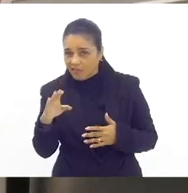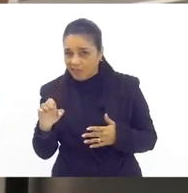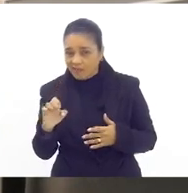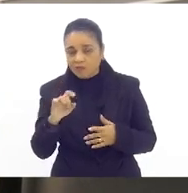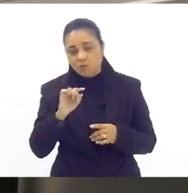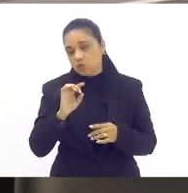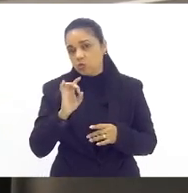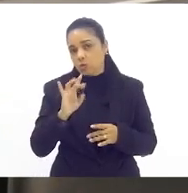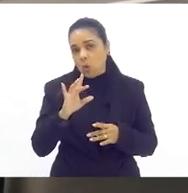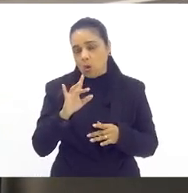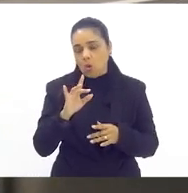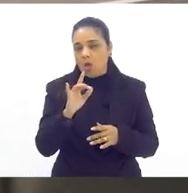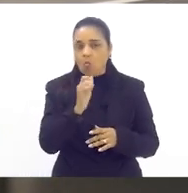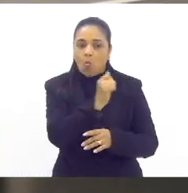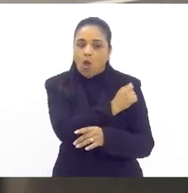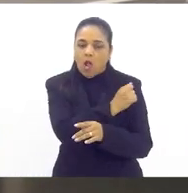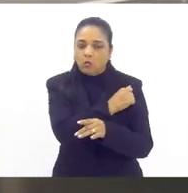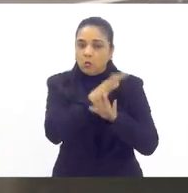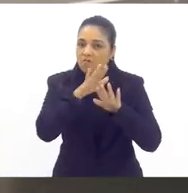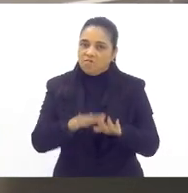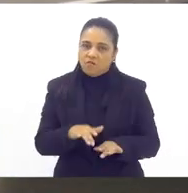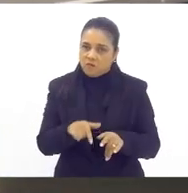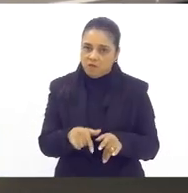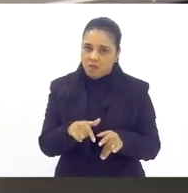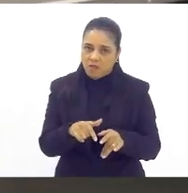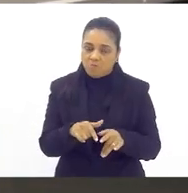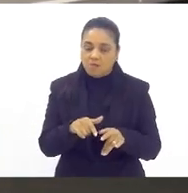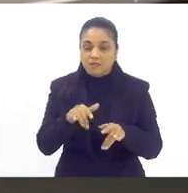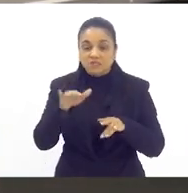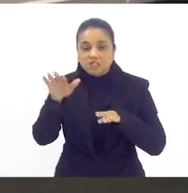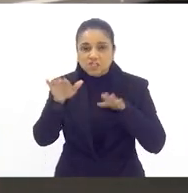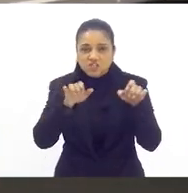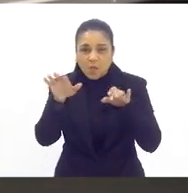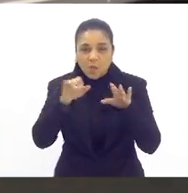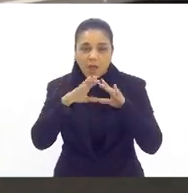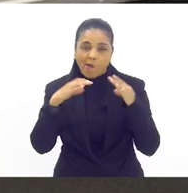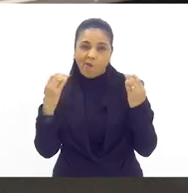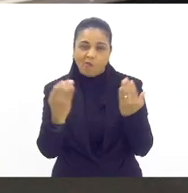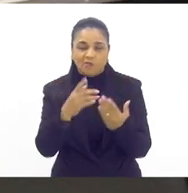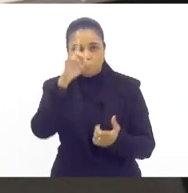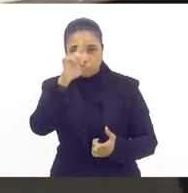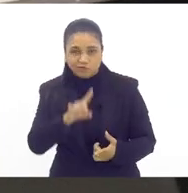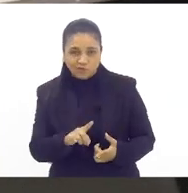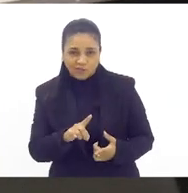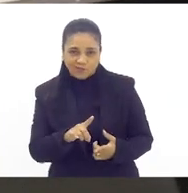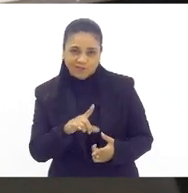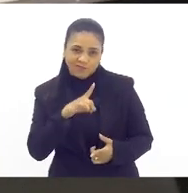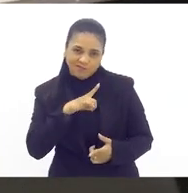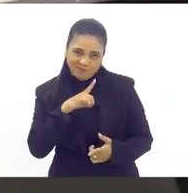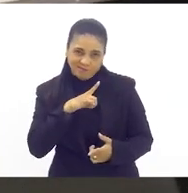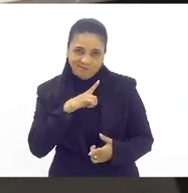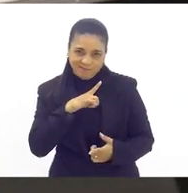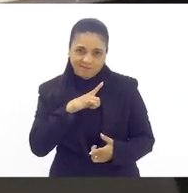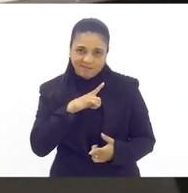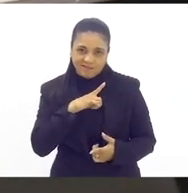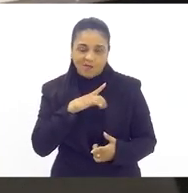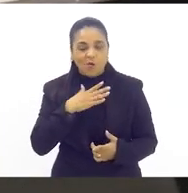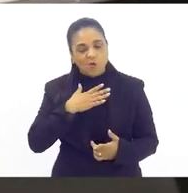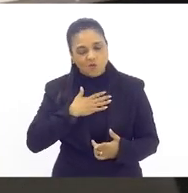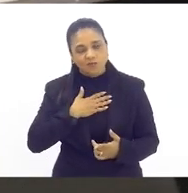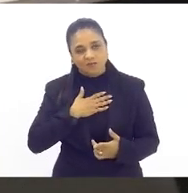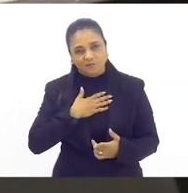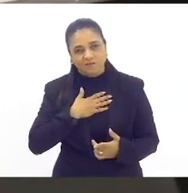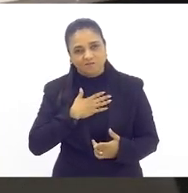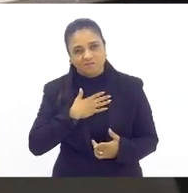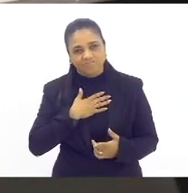manter o aluno mas trazer a comunidade para o direito que ela tem eu acho que é isso que a gente gostaria né